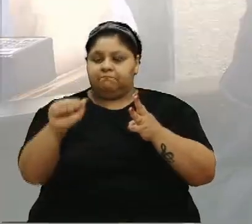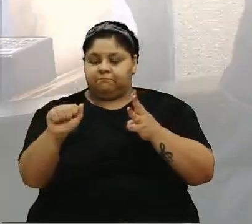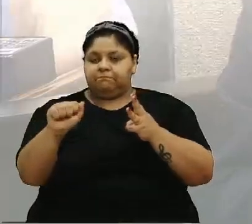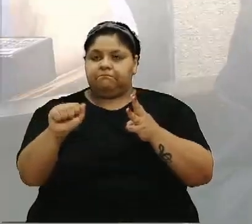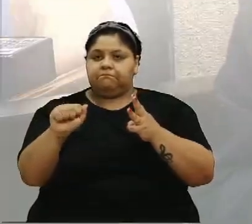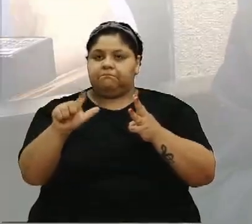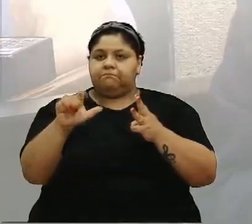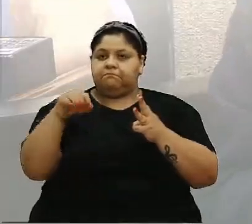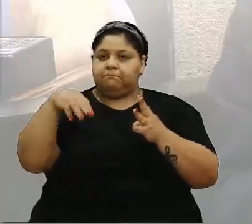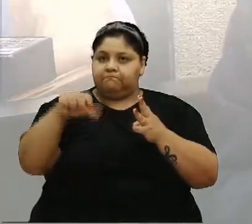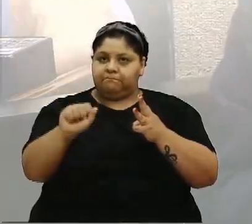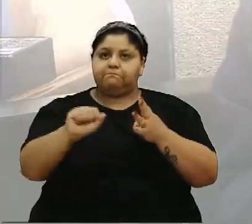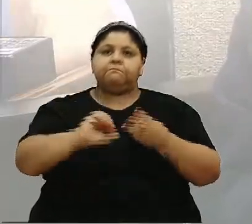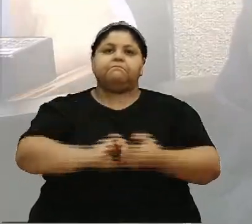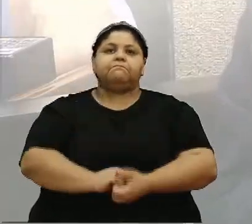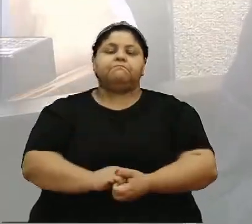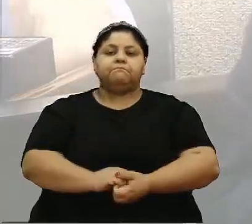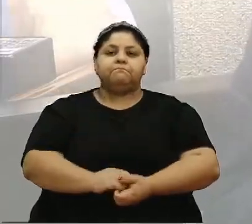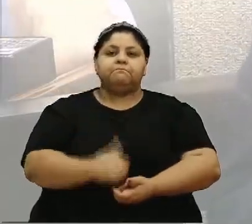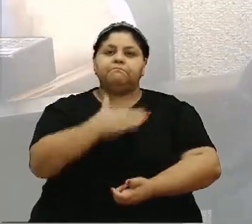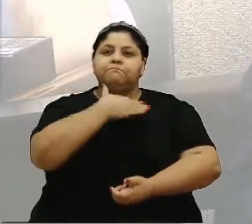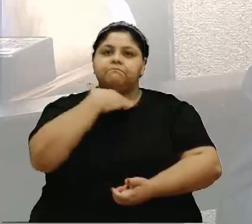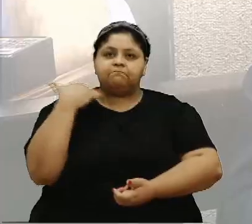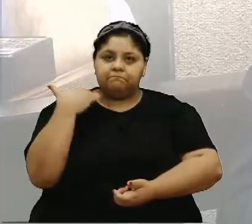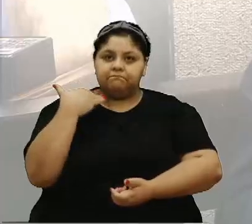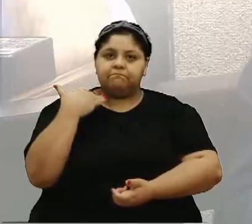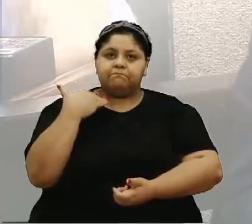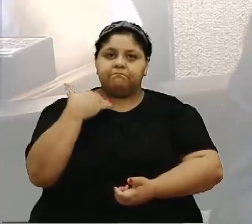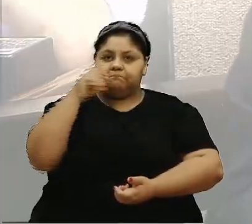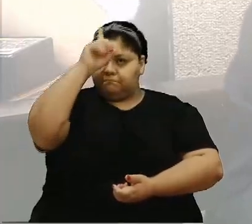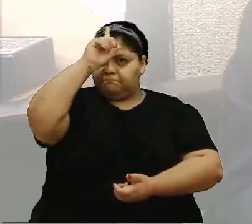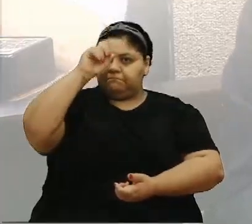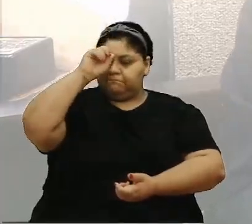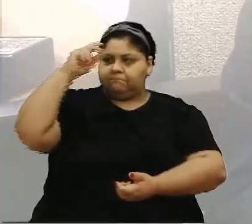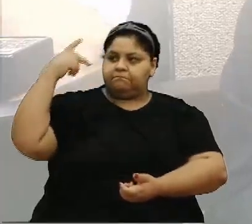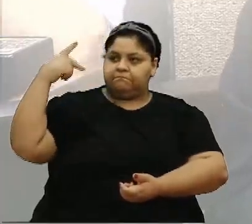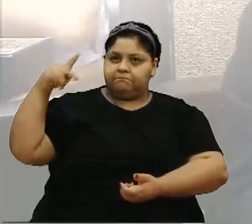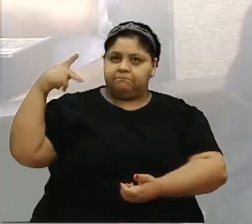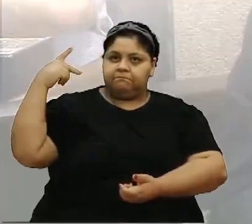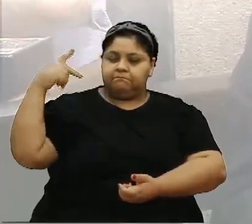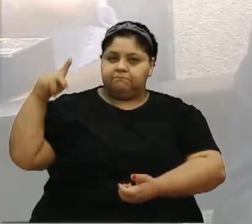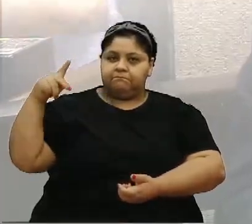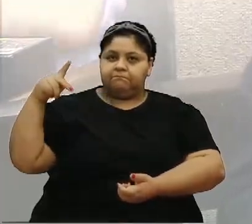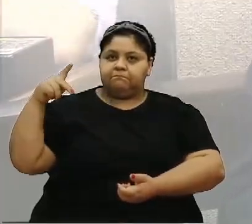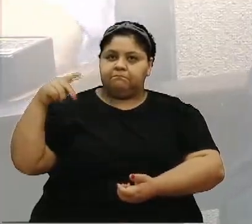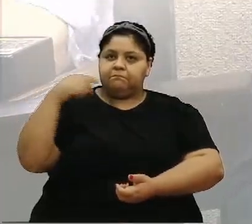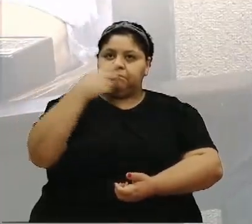Lima, secretária. Faleceu no Hospital Pompeia em